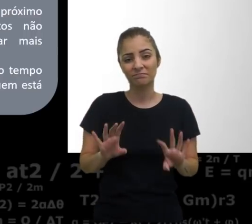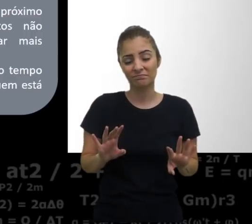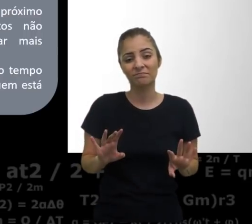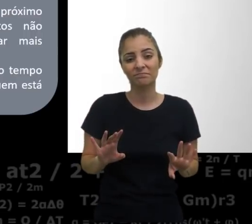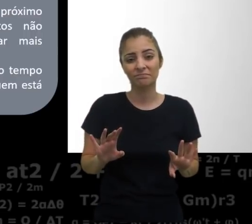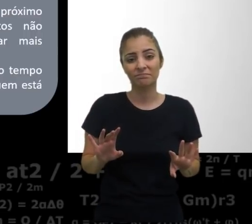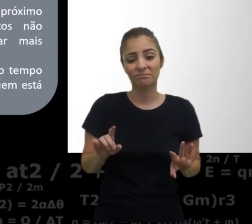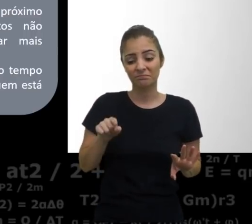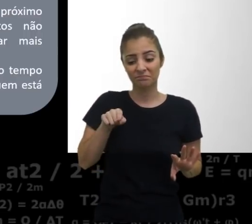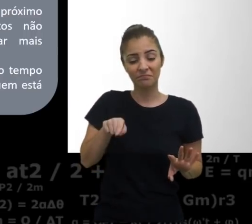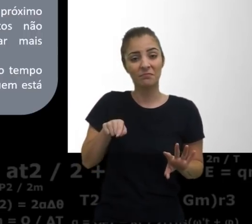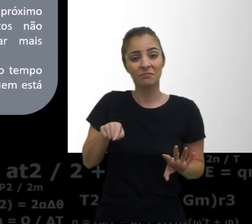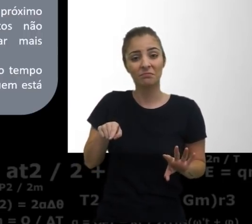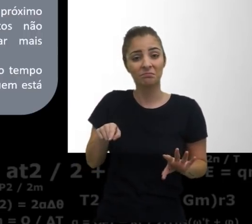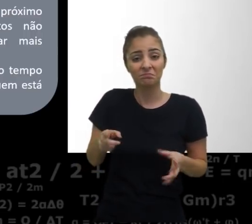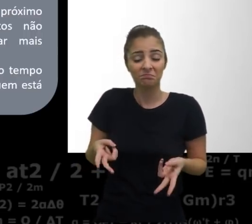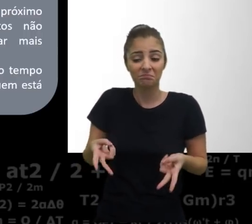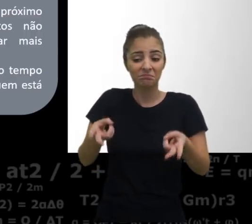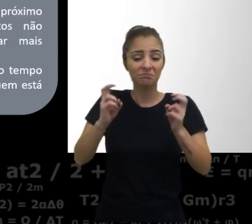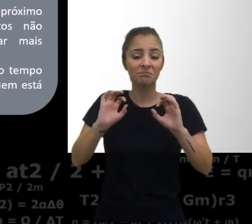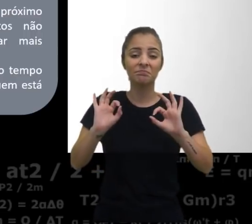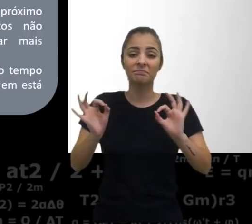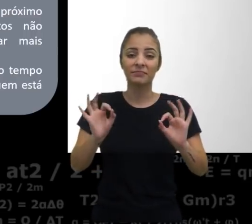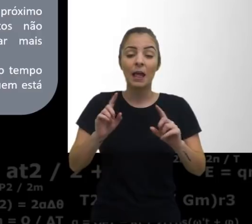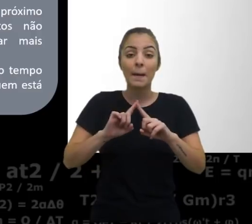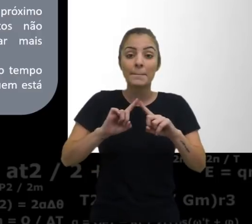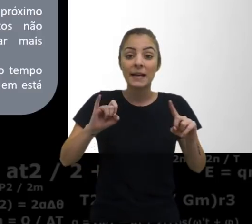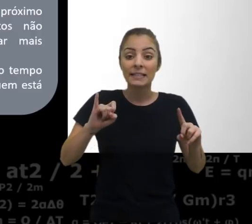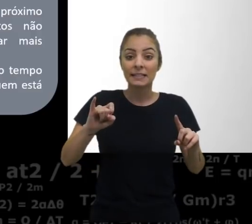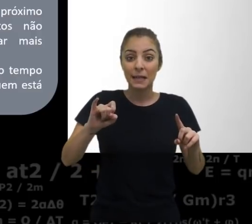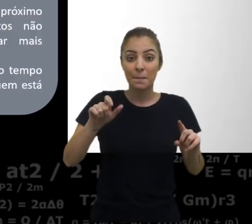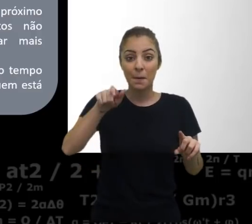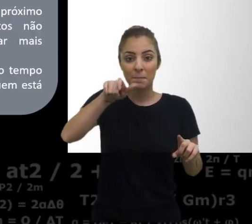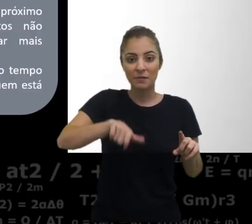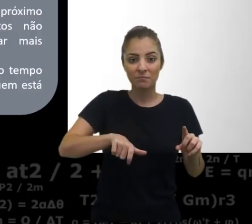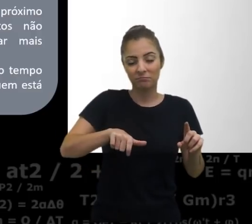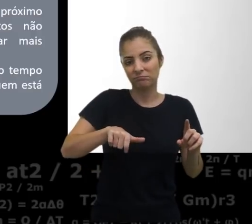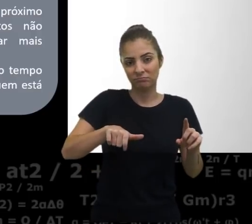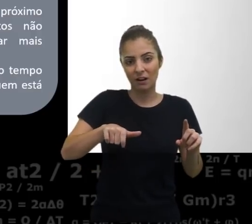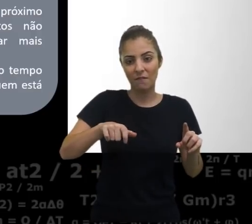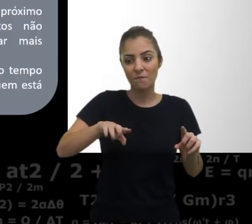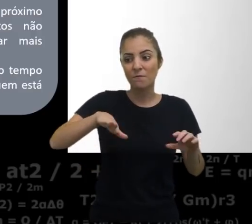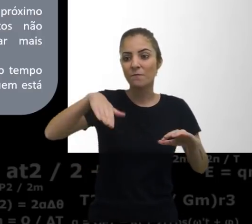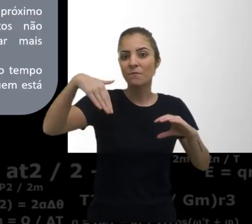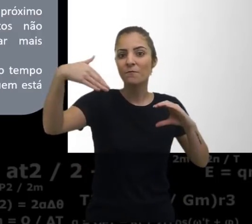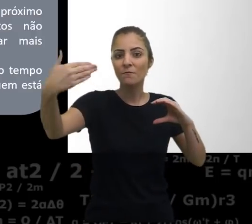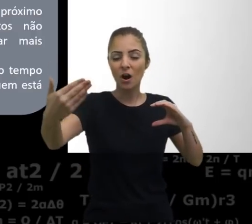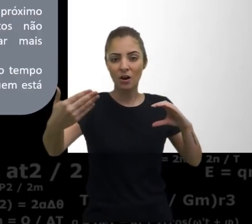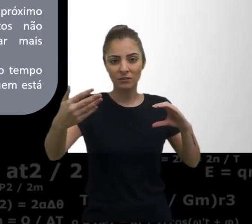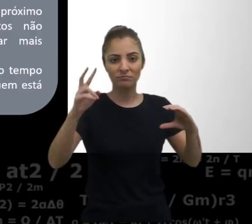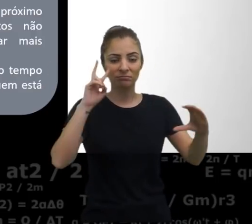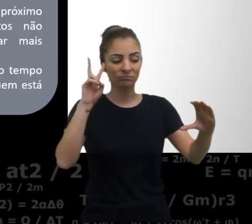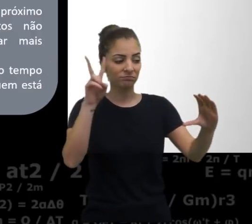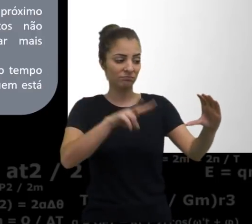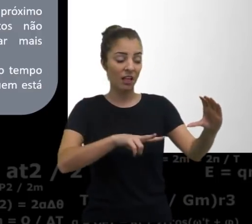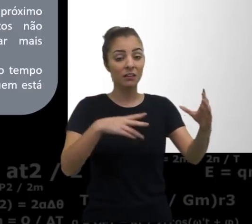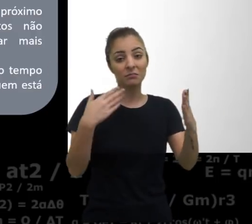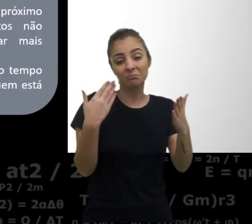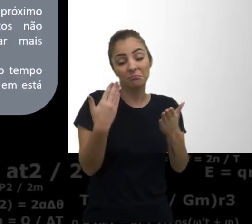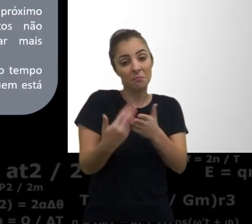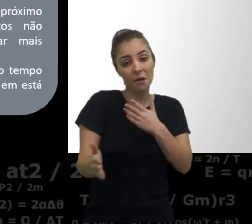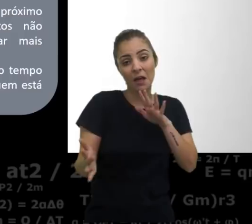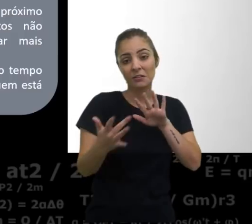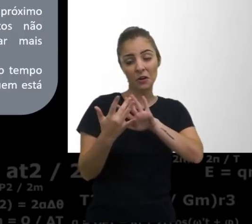não tem nada de especial. É só quem está fora que vai, de repente, perder contato com aquele observador uma vez